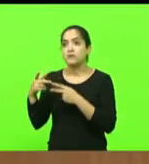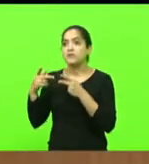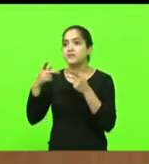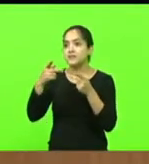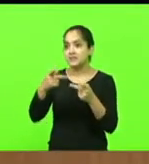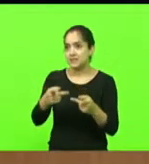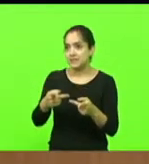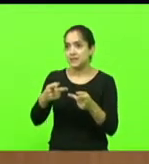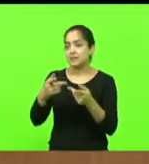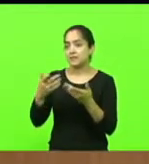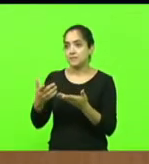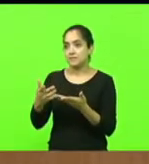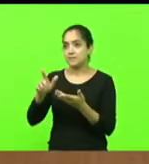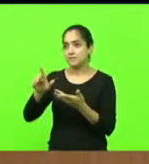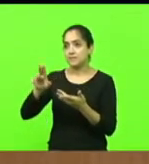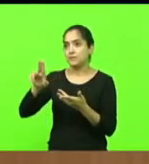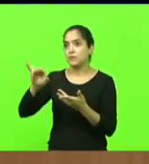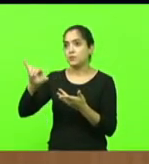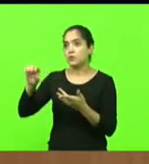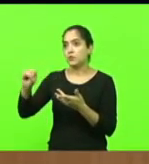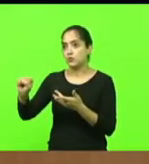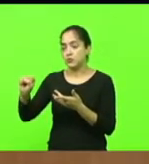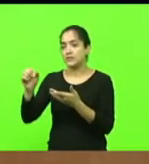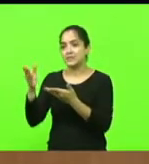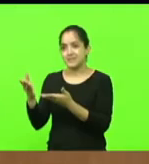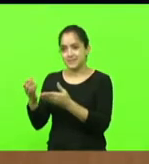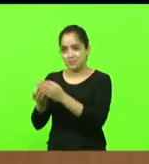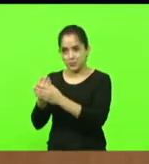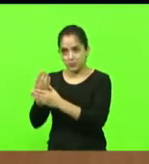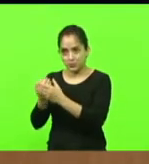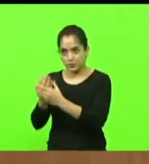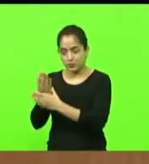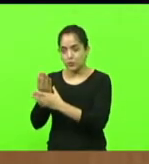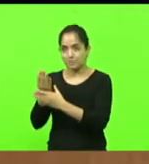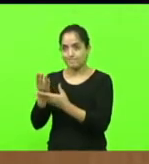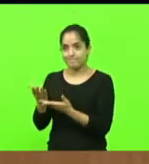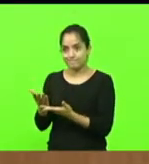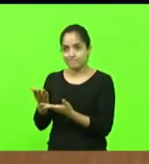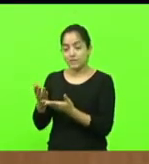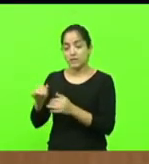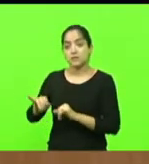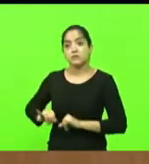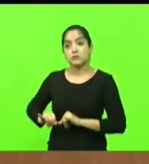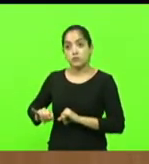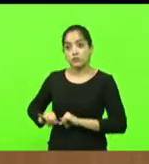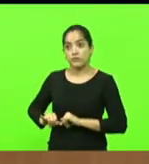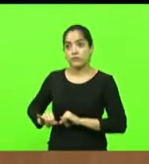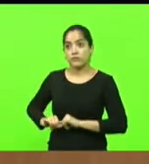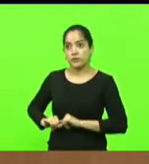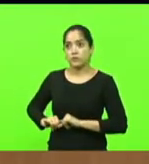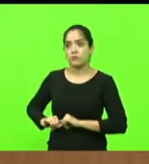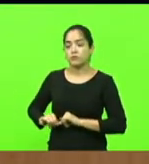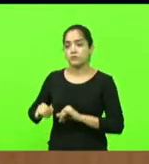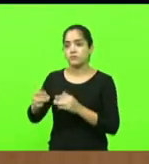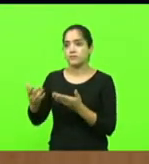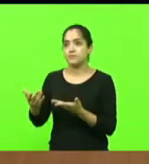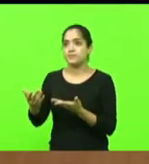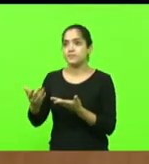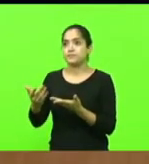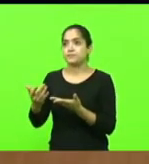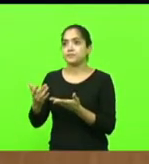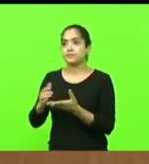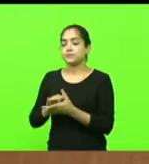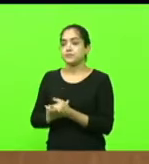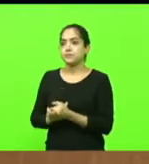agricultor, o Luiz Petrikoski, que foi vítima de uma ação completamente desproporcional